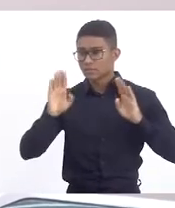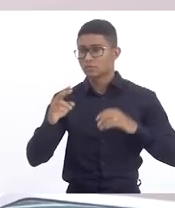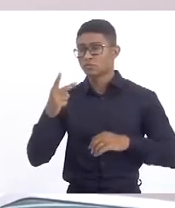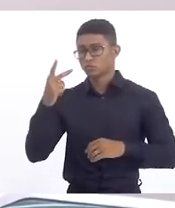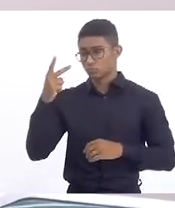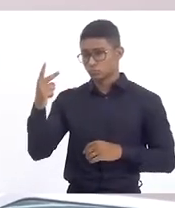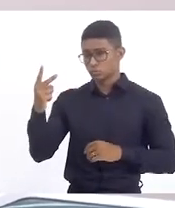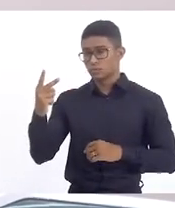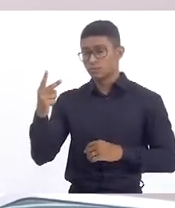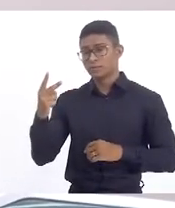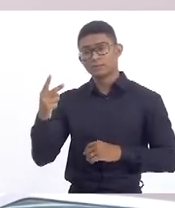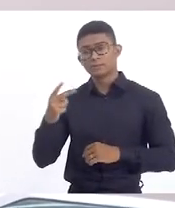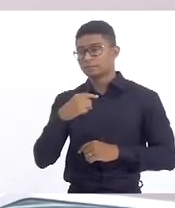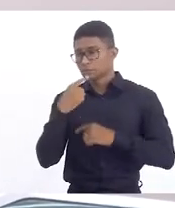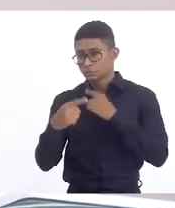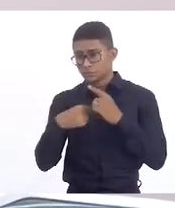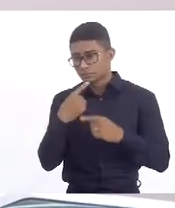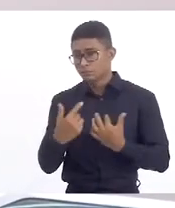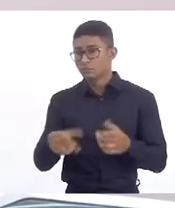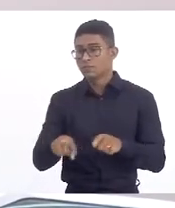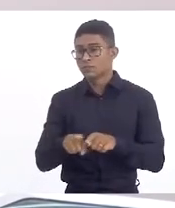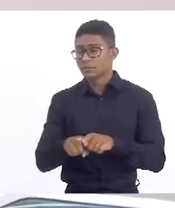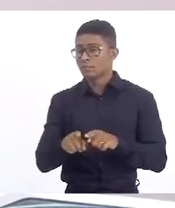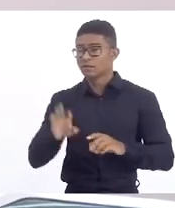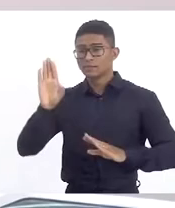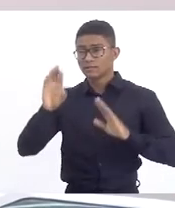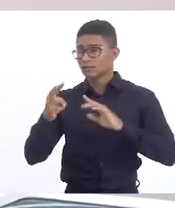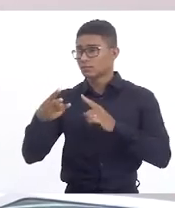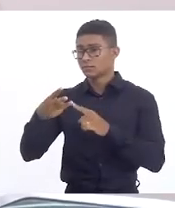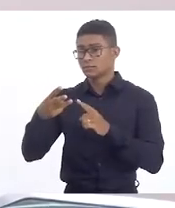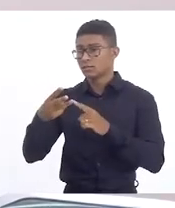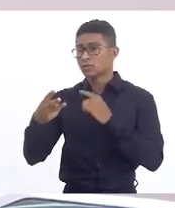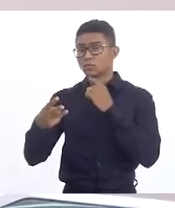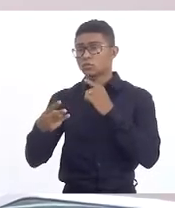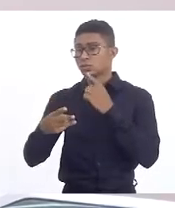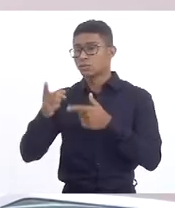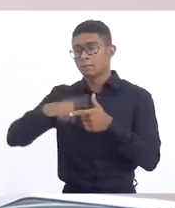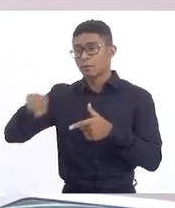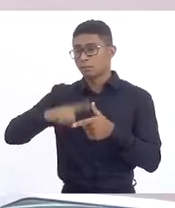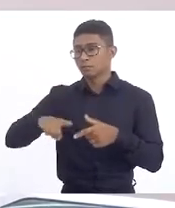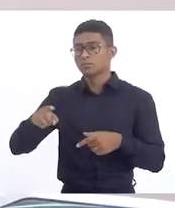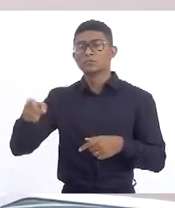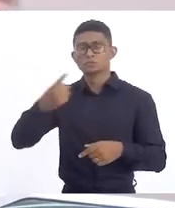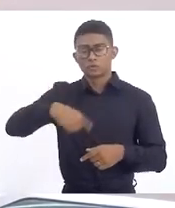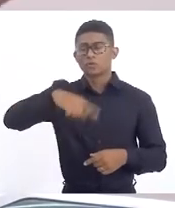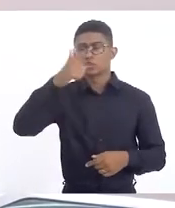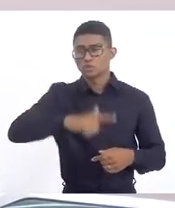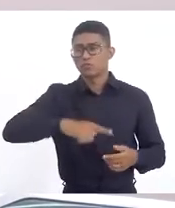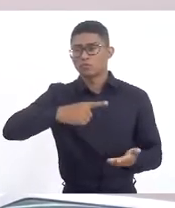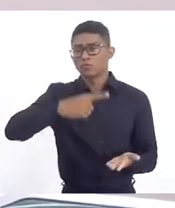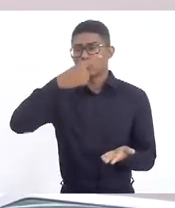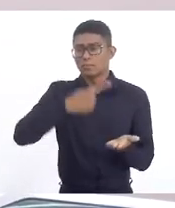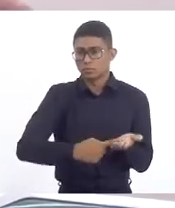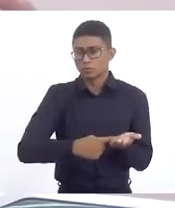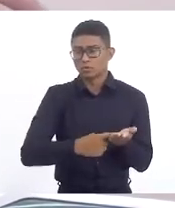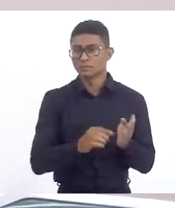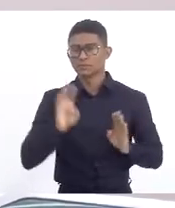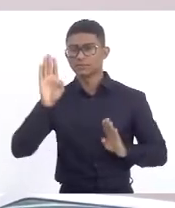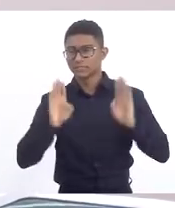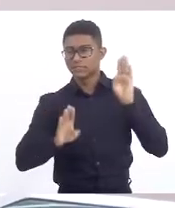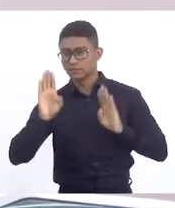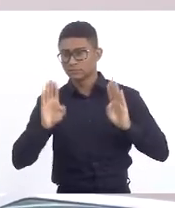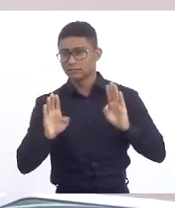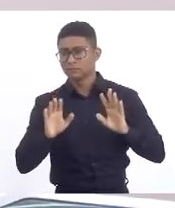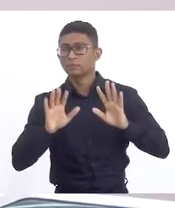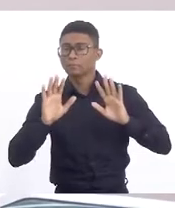uma não teve licitação, teve um problema, que é São João de Meriti. Nós remarcamos a licitação todas, eram para ser licitada agora, com a concessão